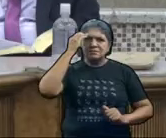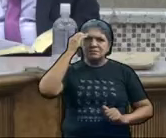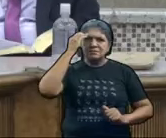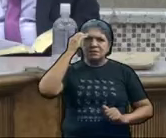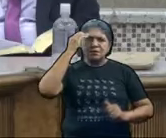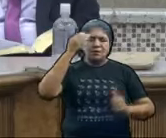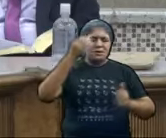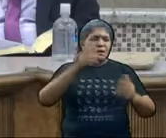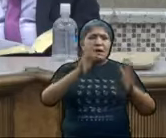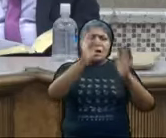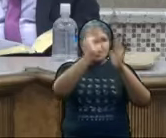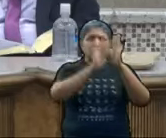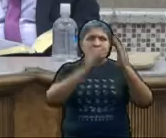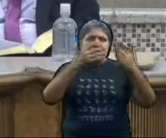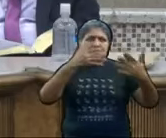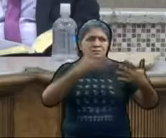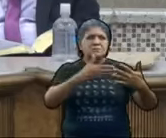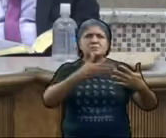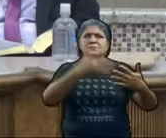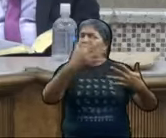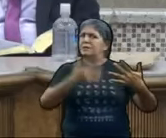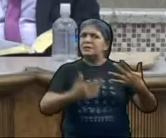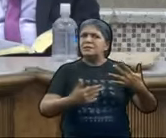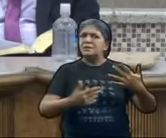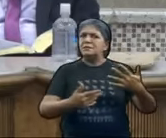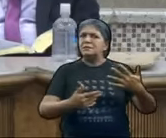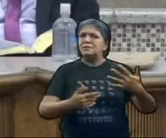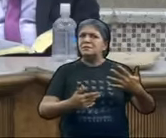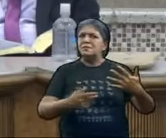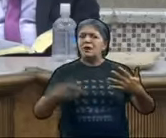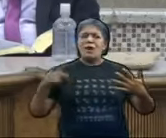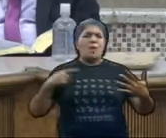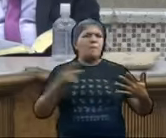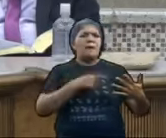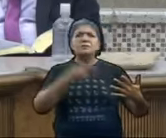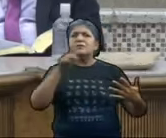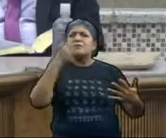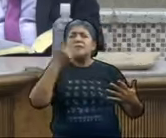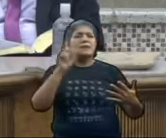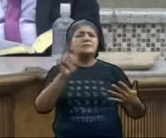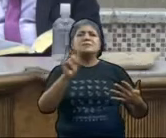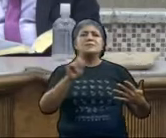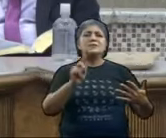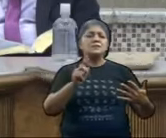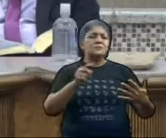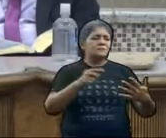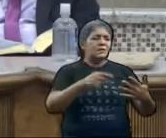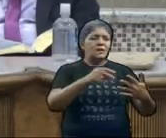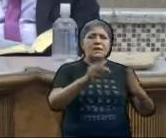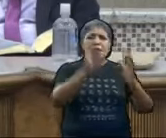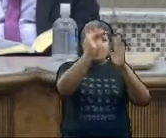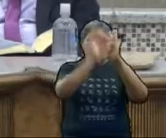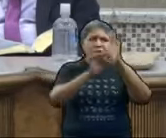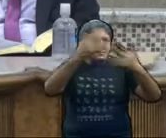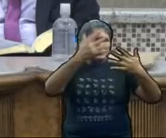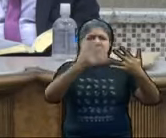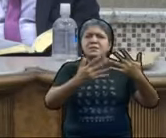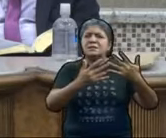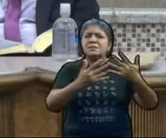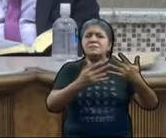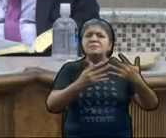não somos nós que estamos inventando isso, não. Essa expressão abomináveis é pessoa que